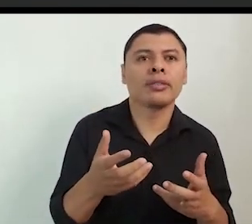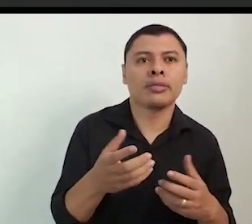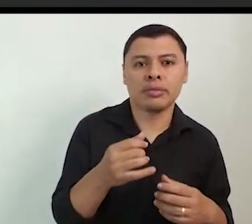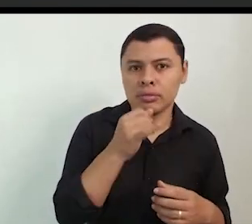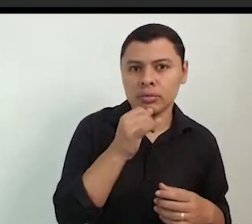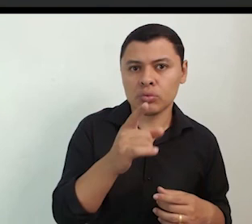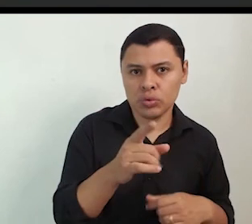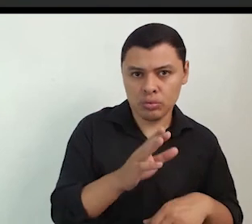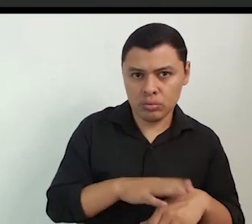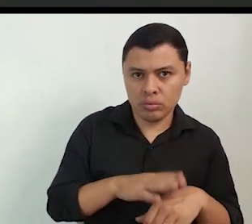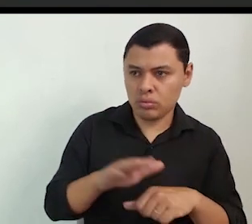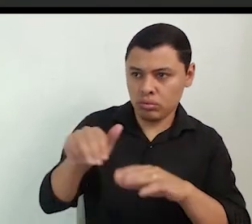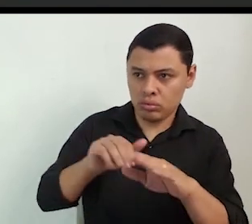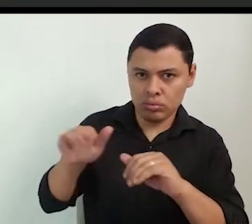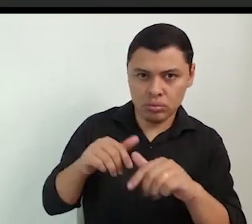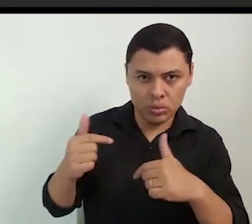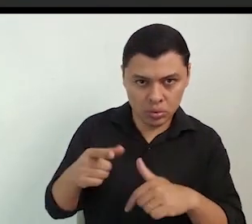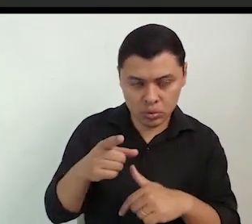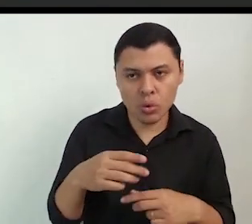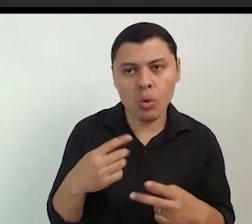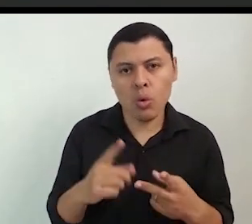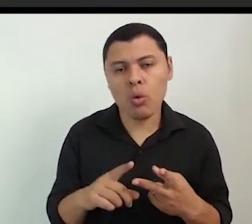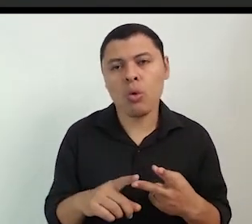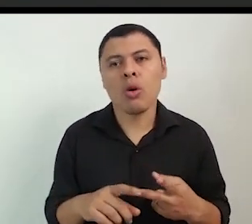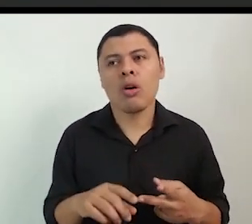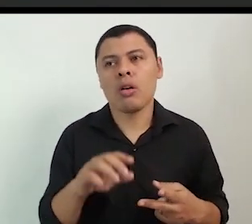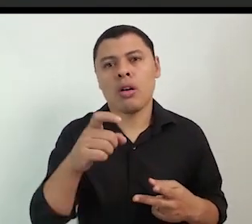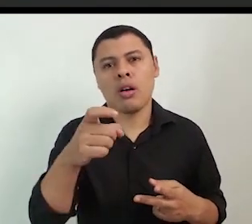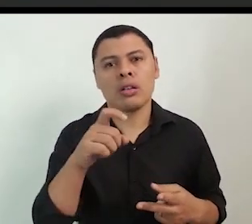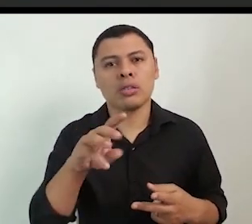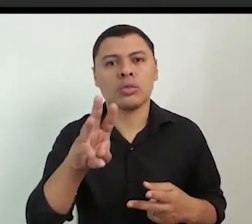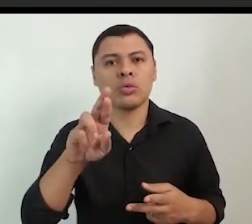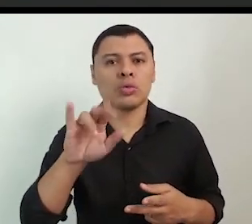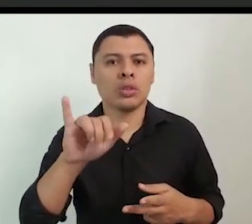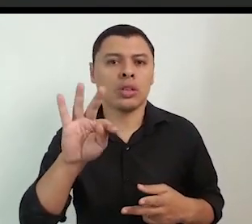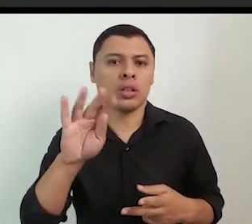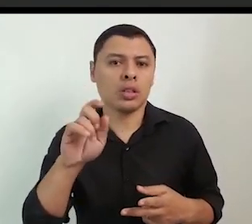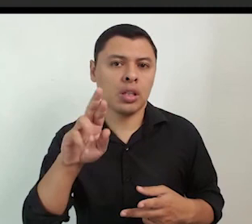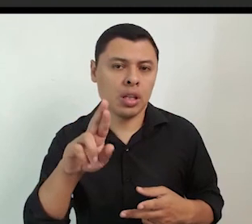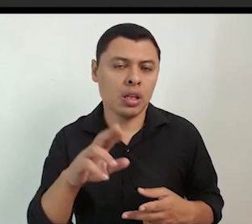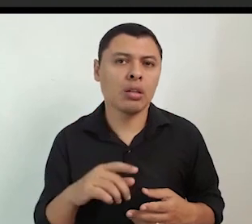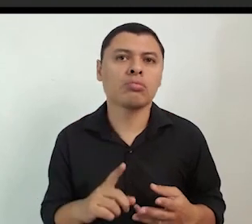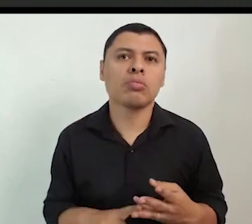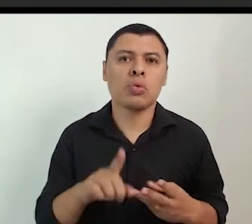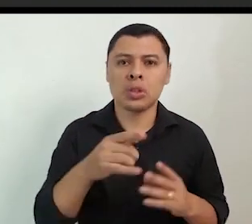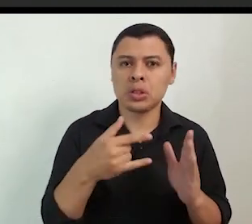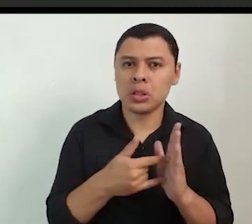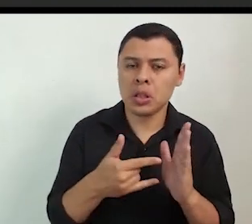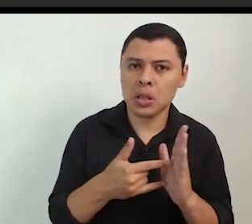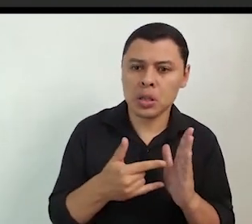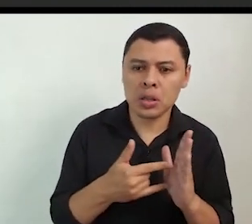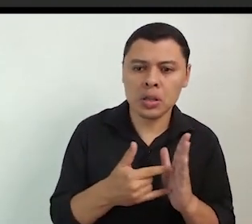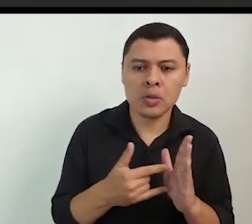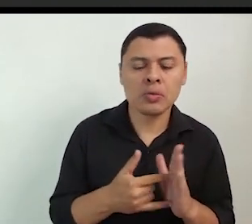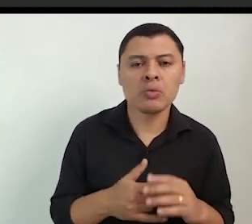um recrutador, seja você um UX-writer, seja você um desenvolvedor, seja